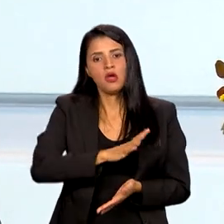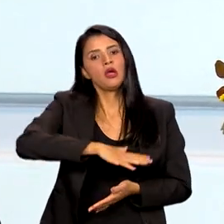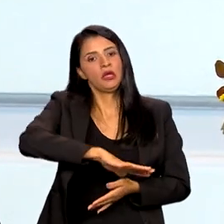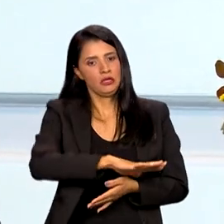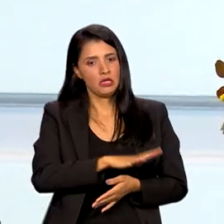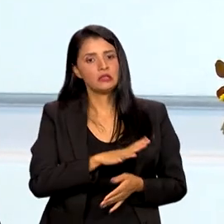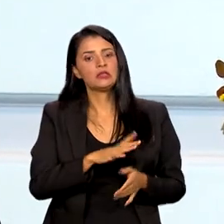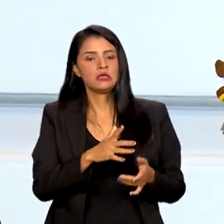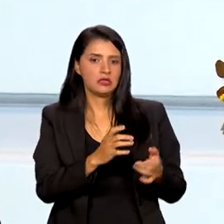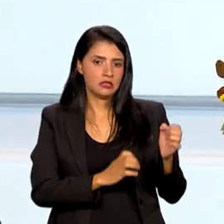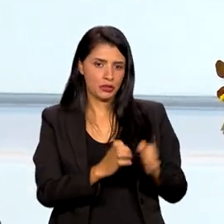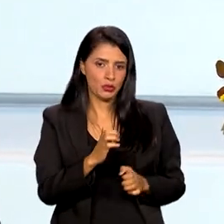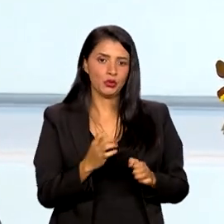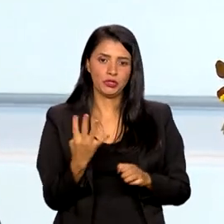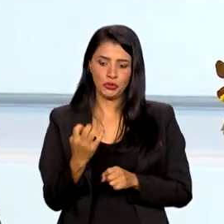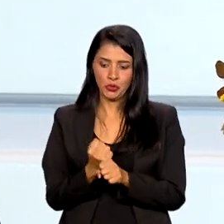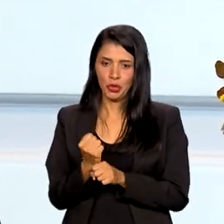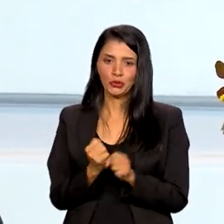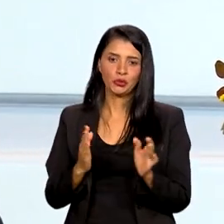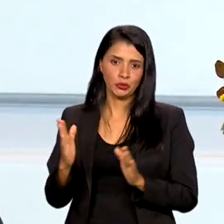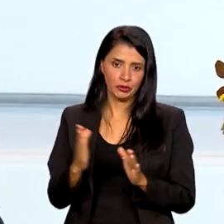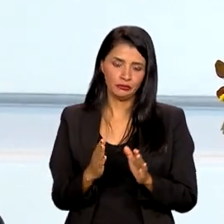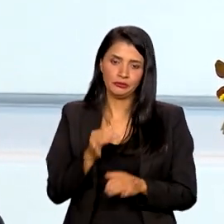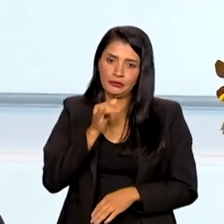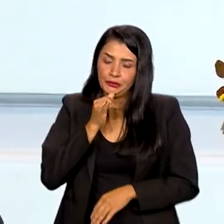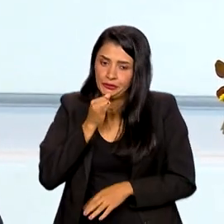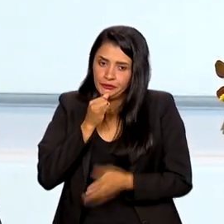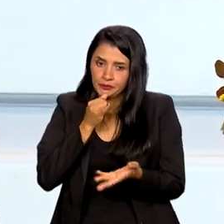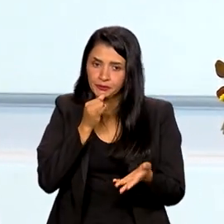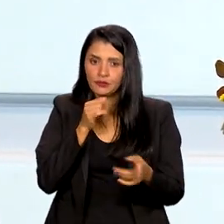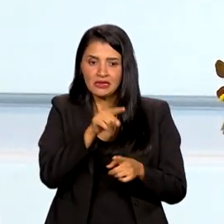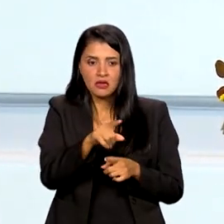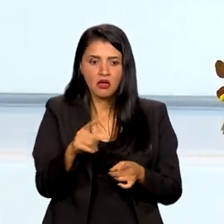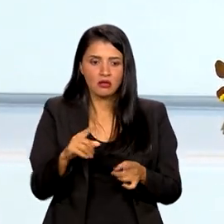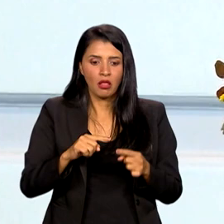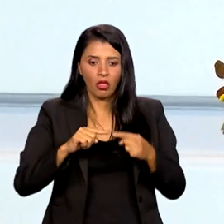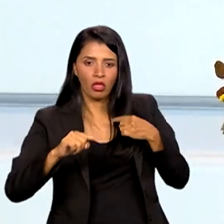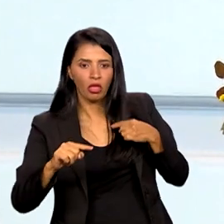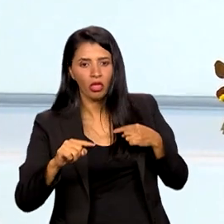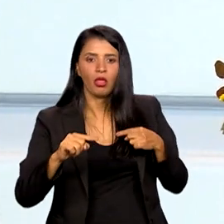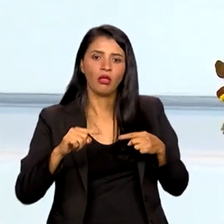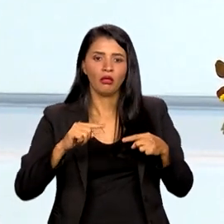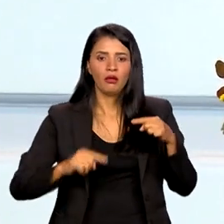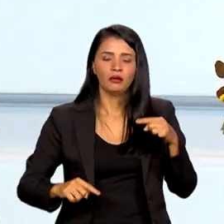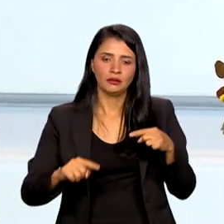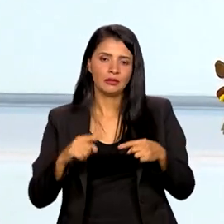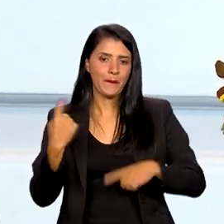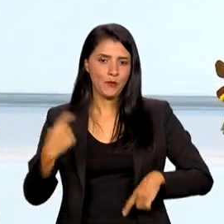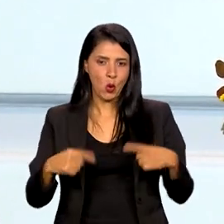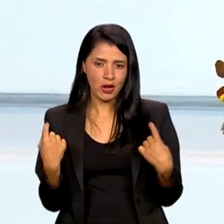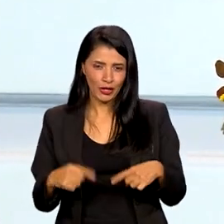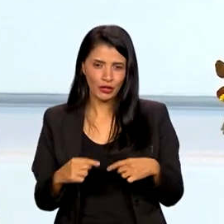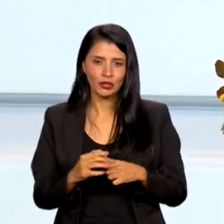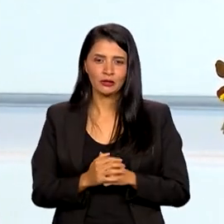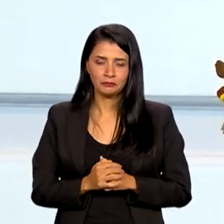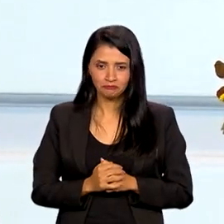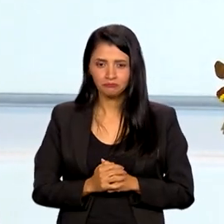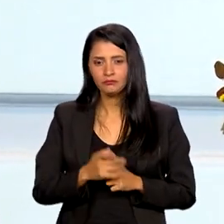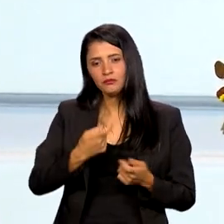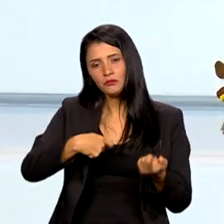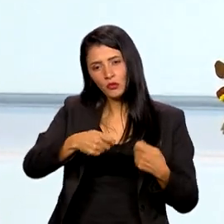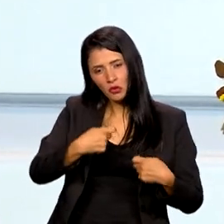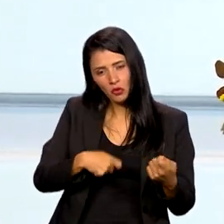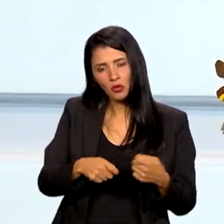no Brasil nos últimos 4 anos, infelizmente. E esse desalinhamento da política